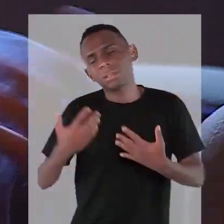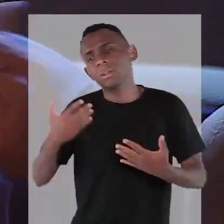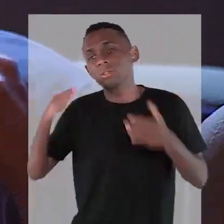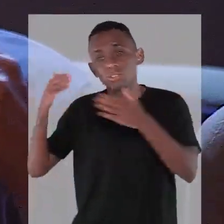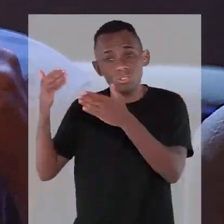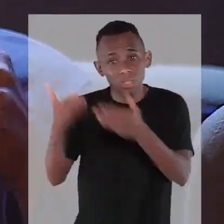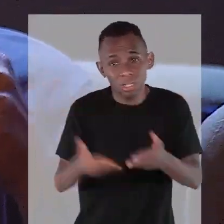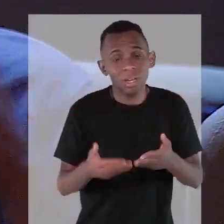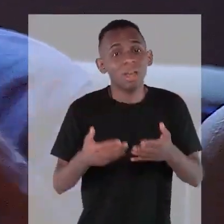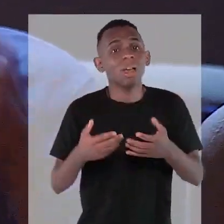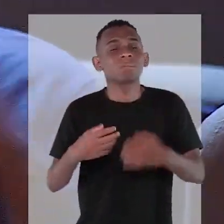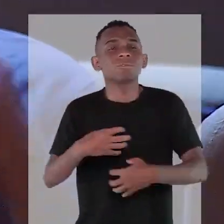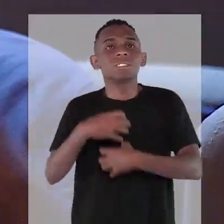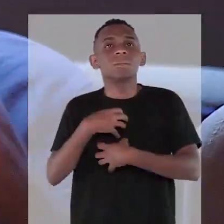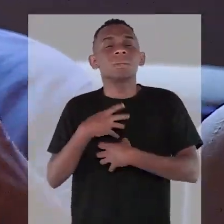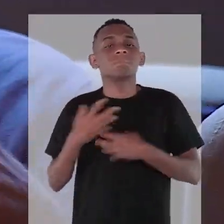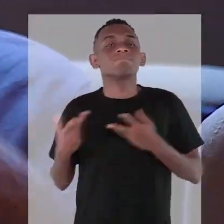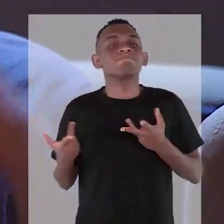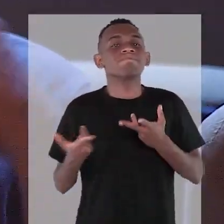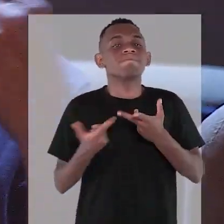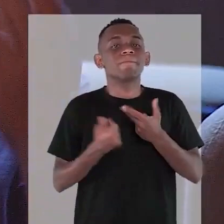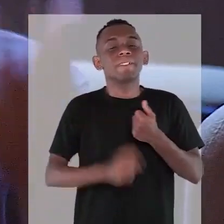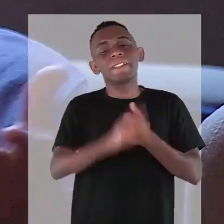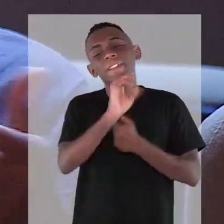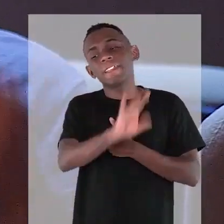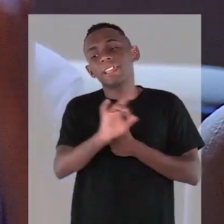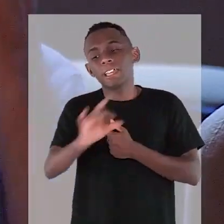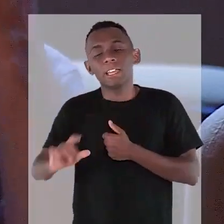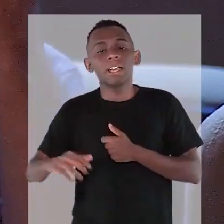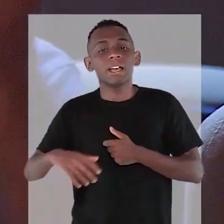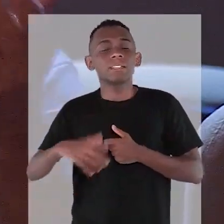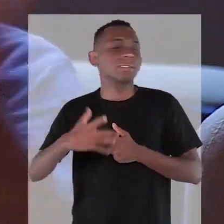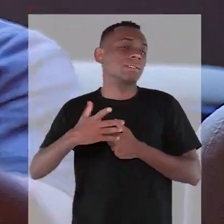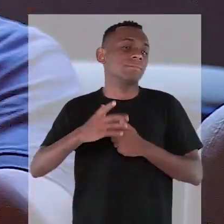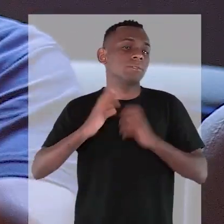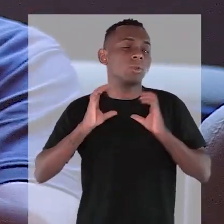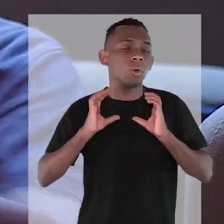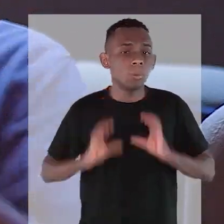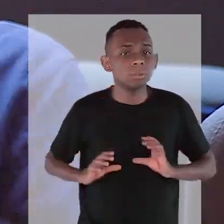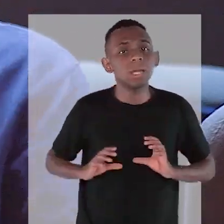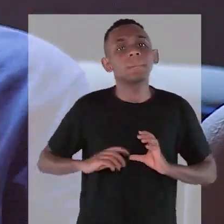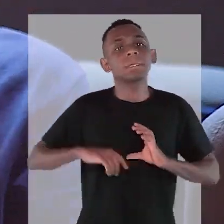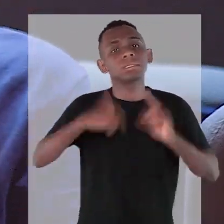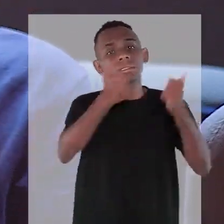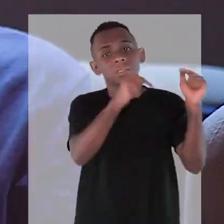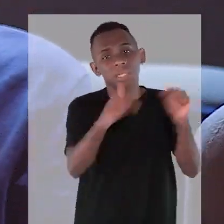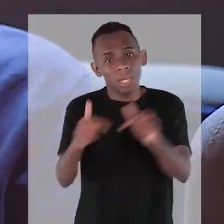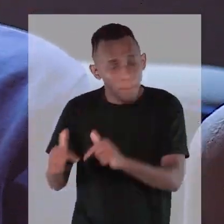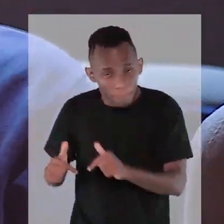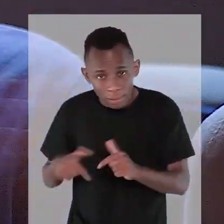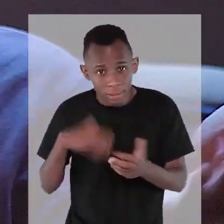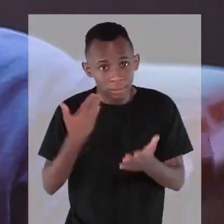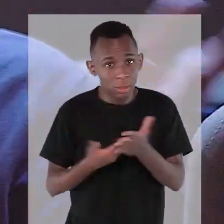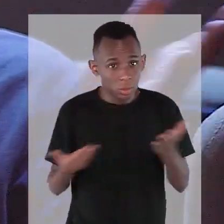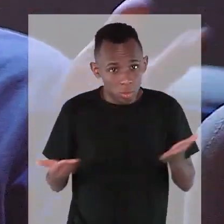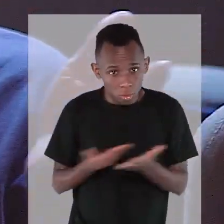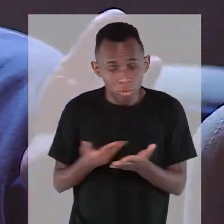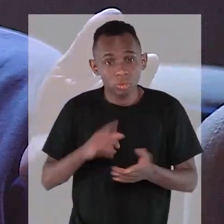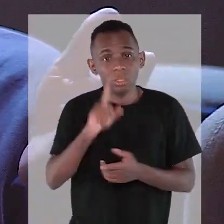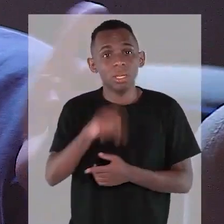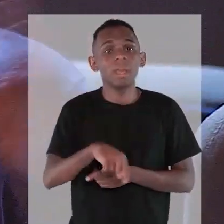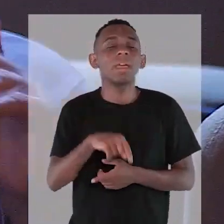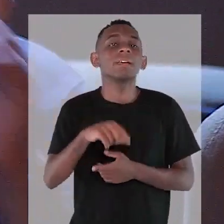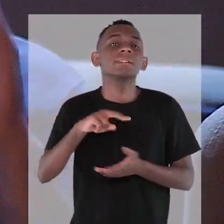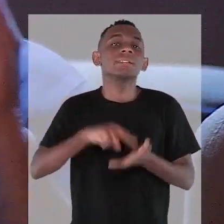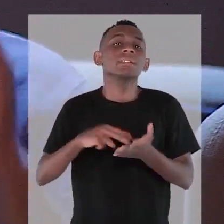nós somos, e cada ato nosso, cada atitude, cada postura, como vocês estão fazendo, que seja uma